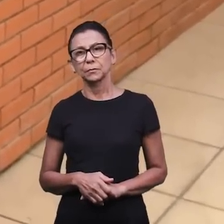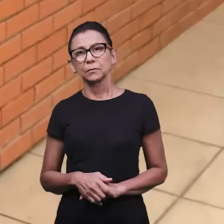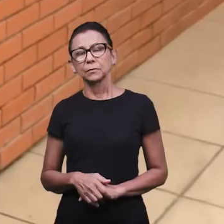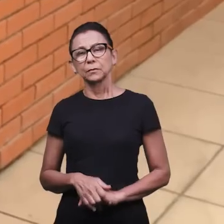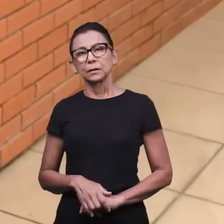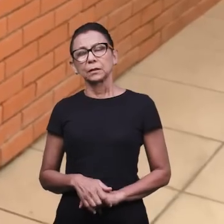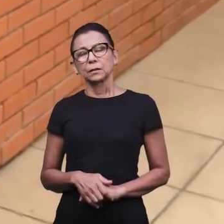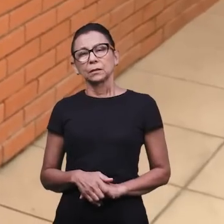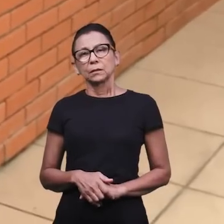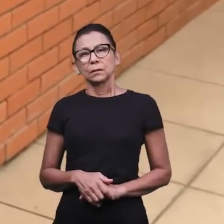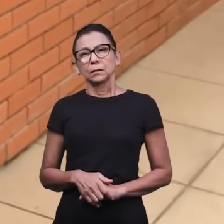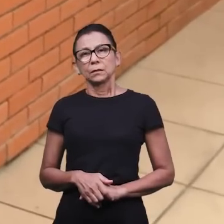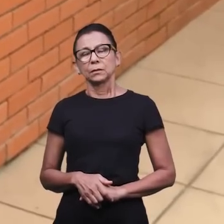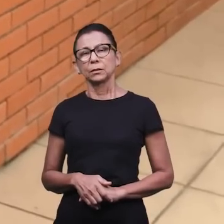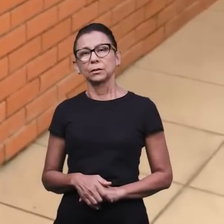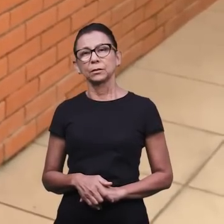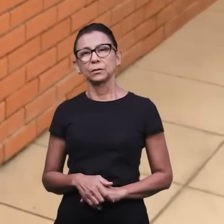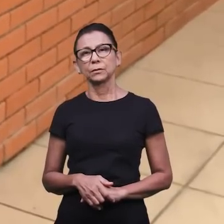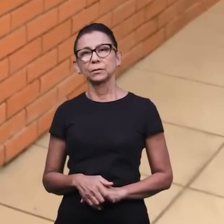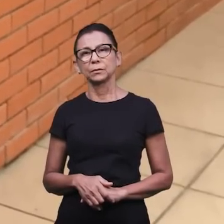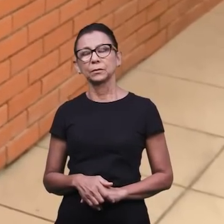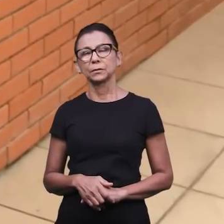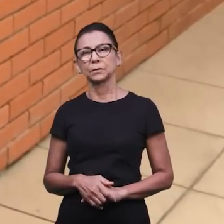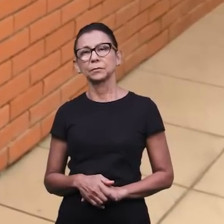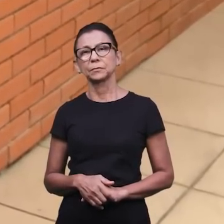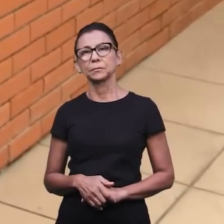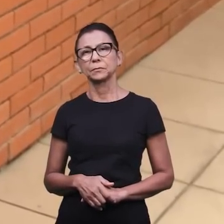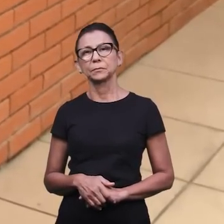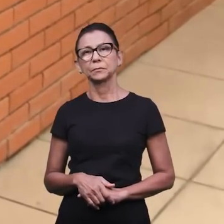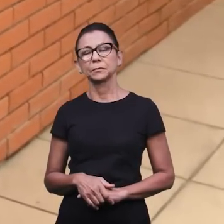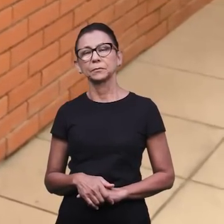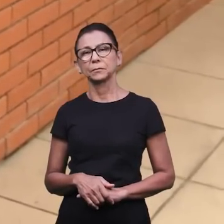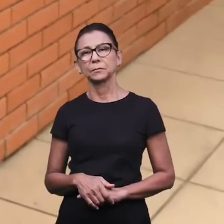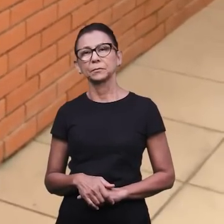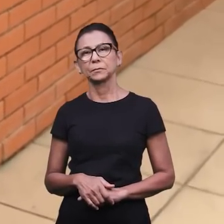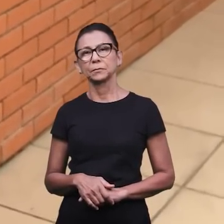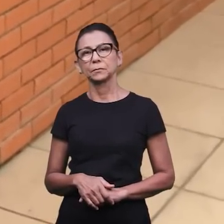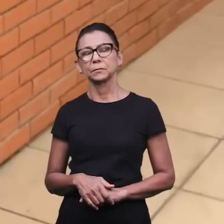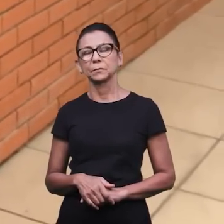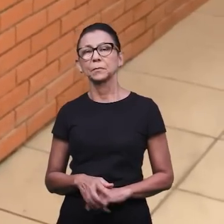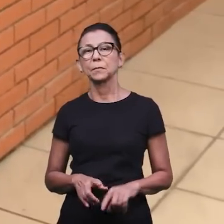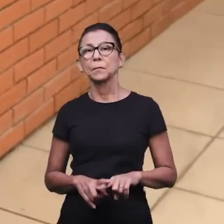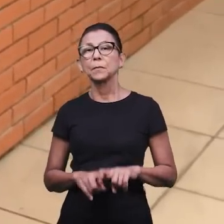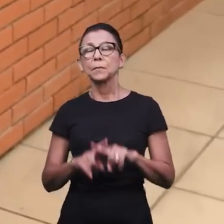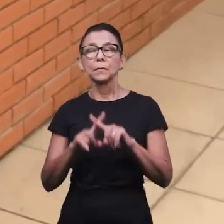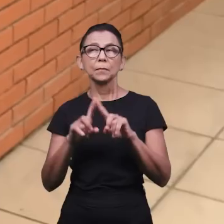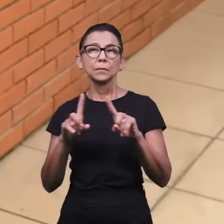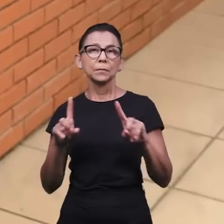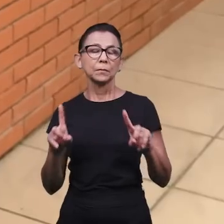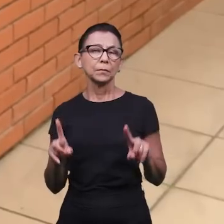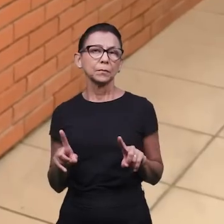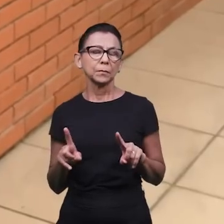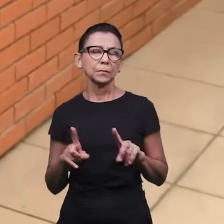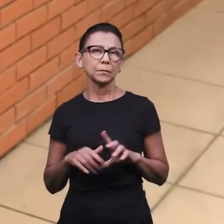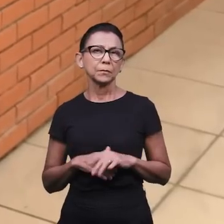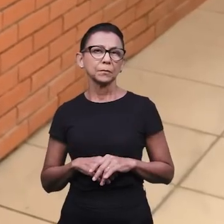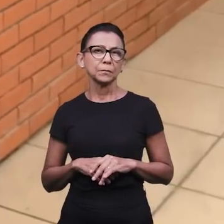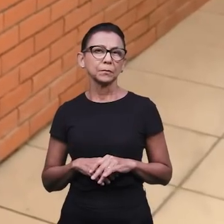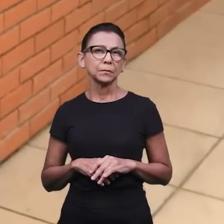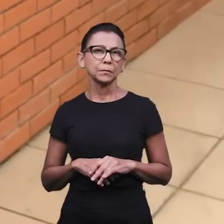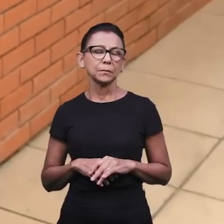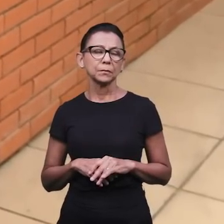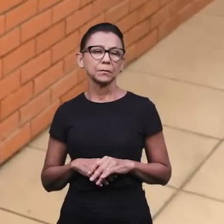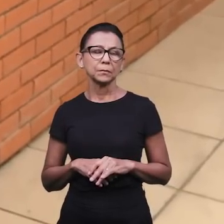água nos meus tumores. E, para minha surpresa, realmente eu fiz a biópsia e